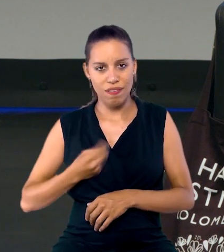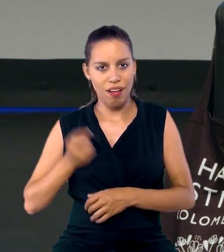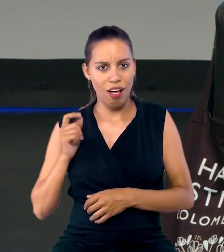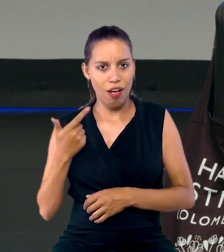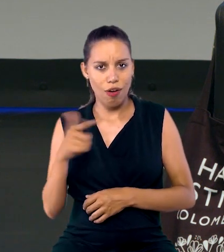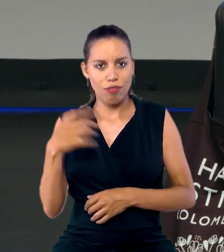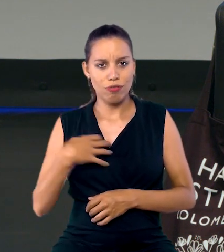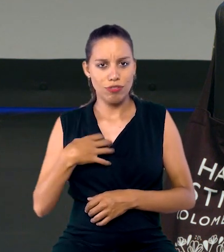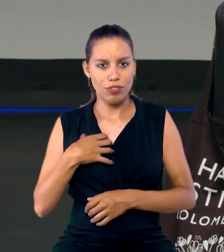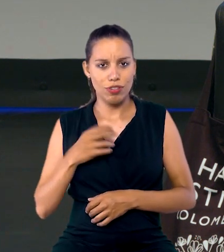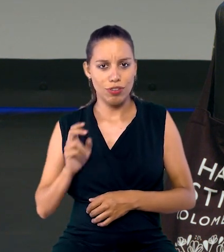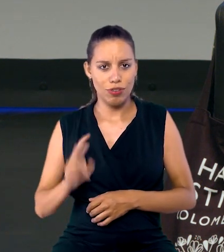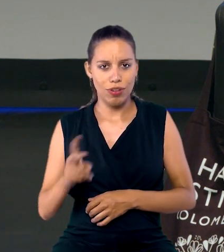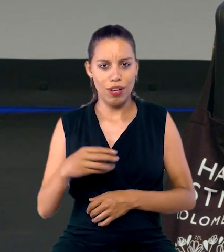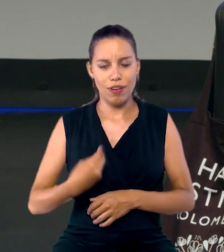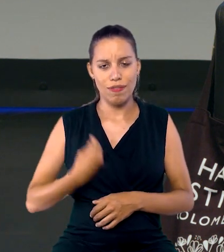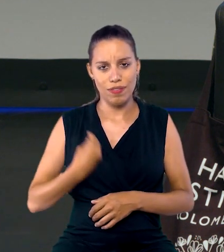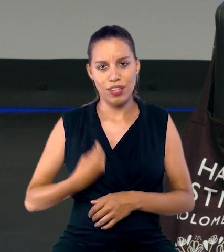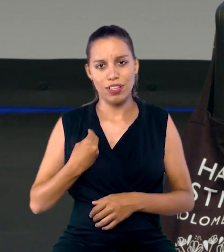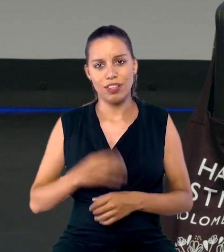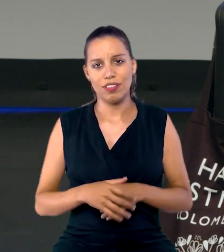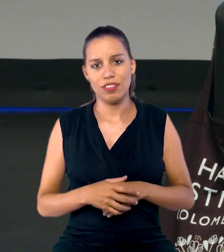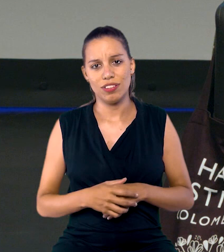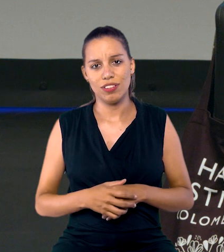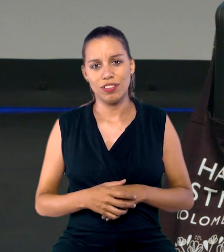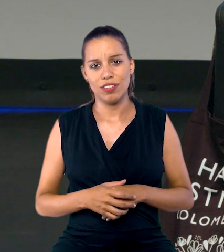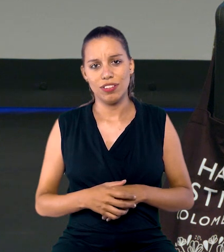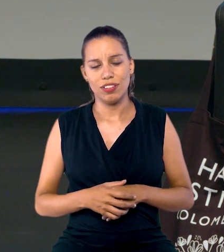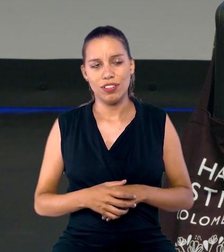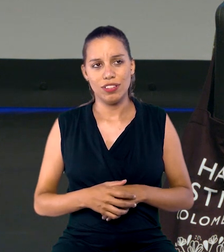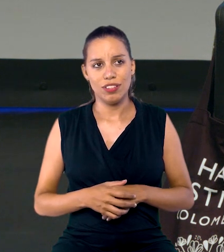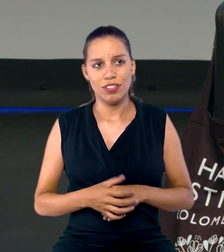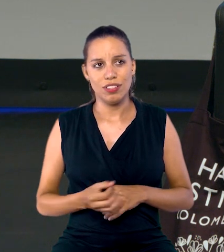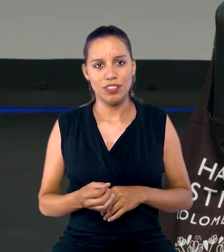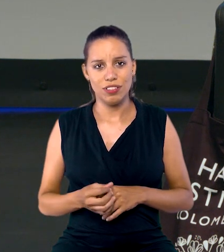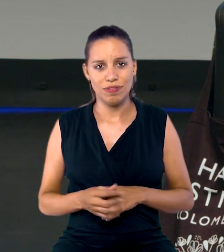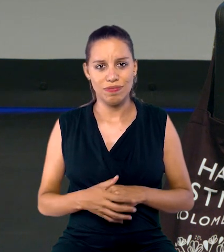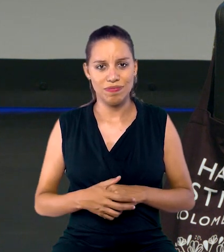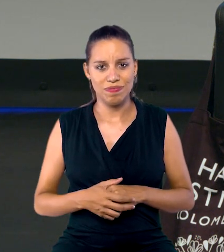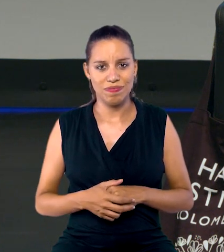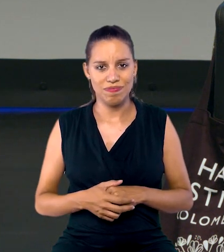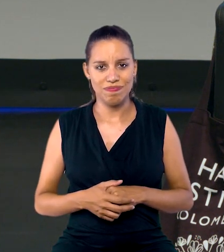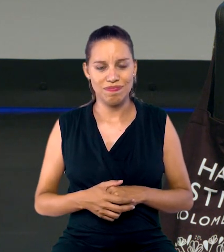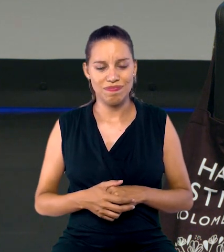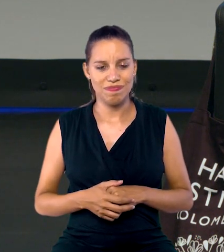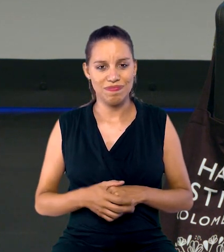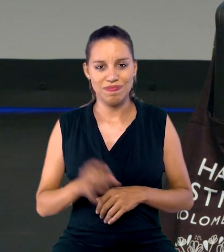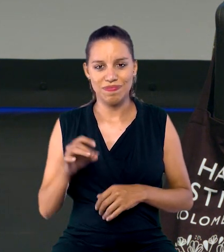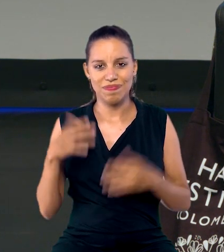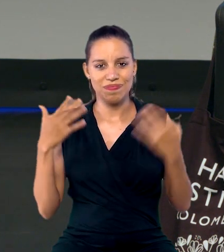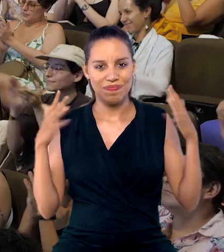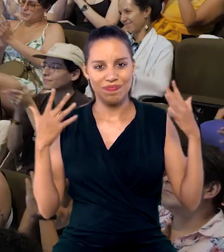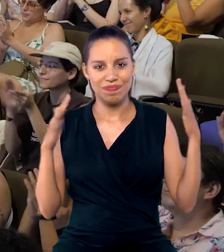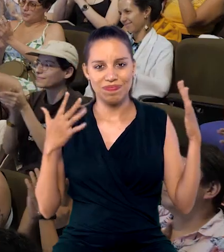jeito de continuarmos a dizer sim para a vida. Escrevi para os dois.